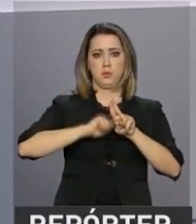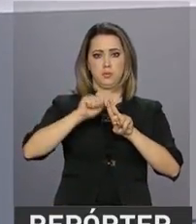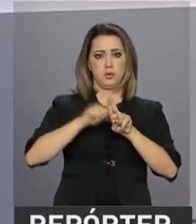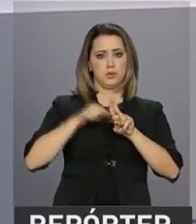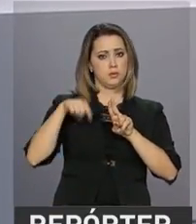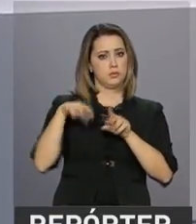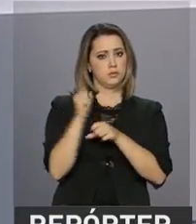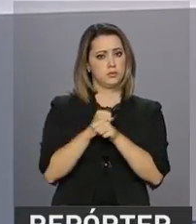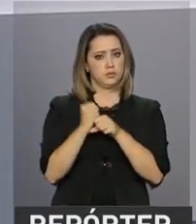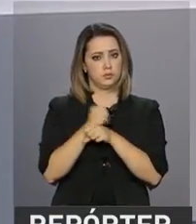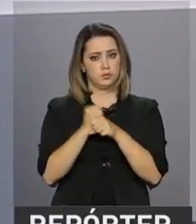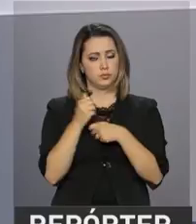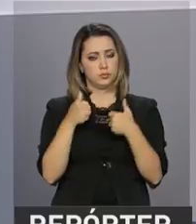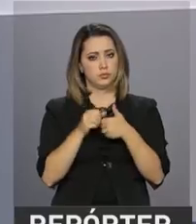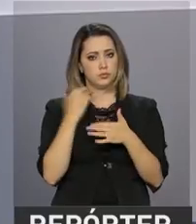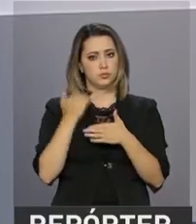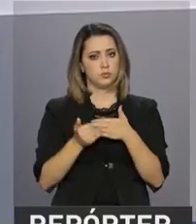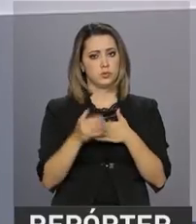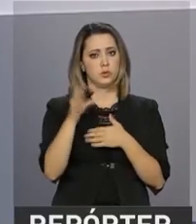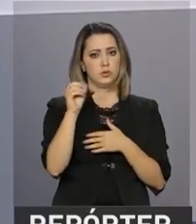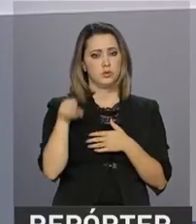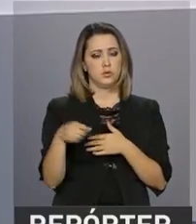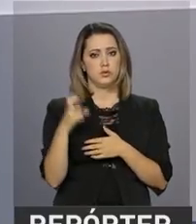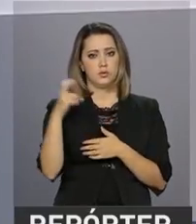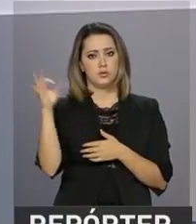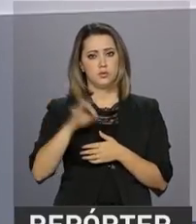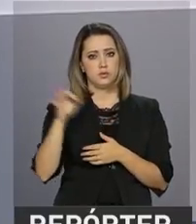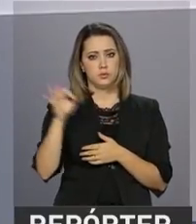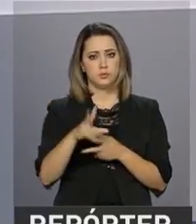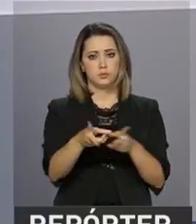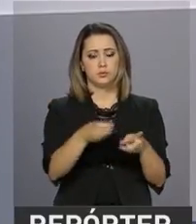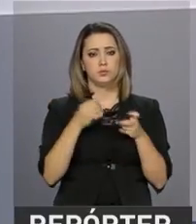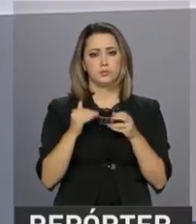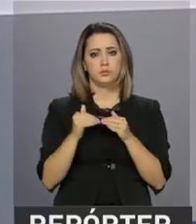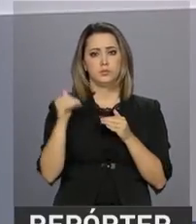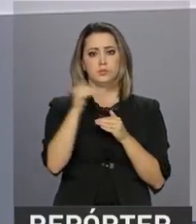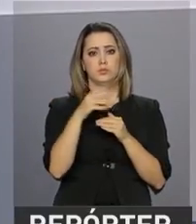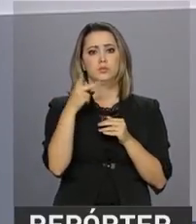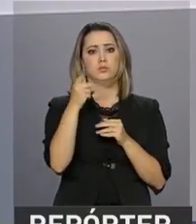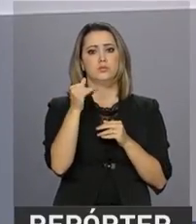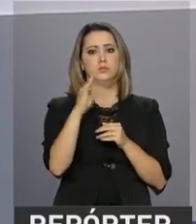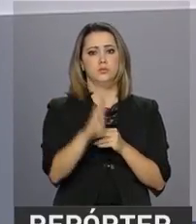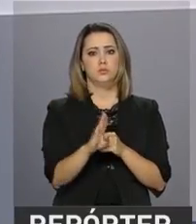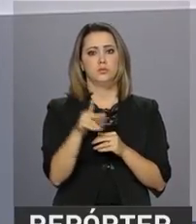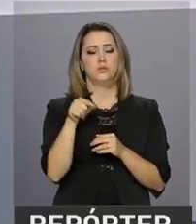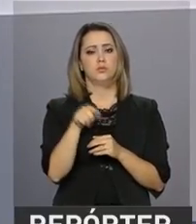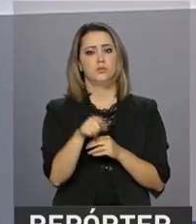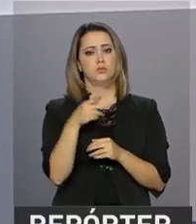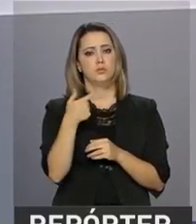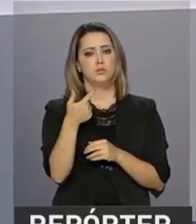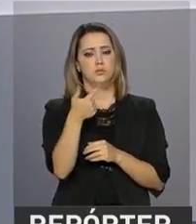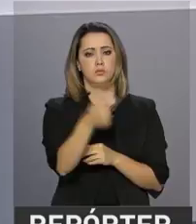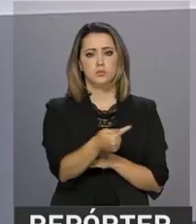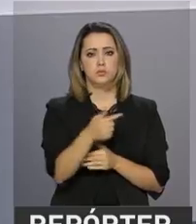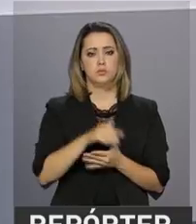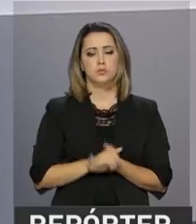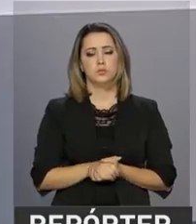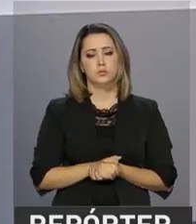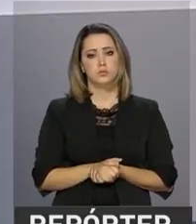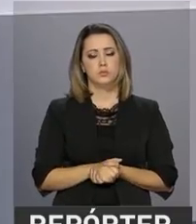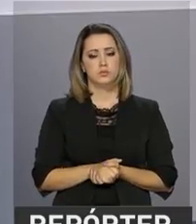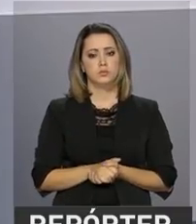Segundo o relatório, está mantida em 0,5% a previsão de alta do PIB, o Produto Interno Bruto de